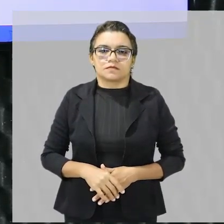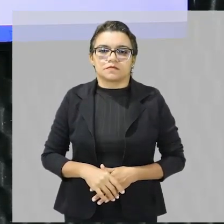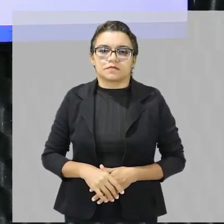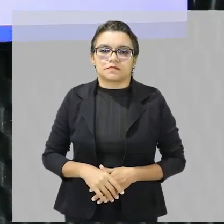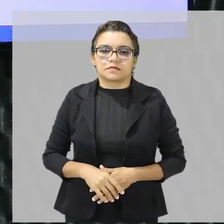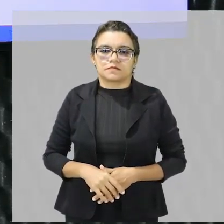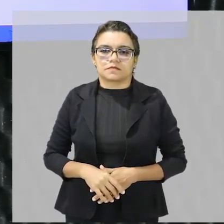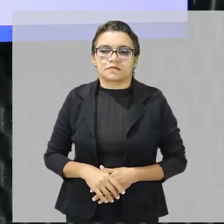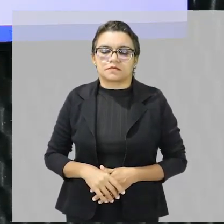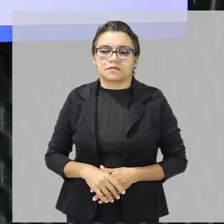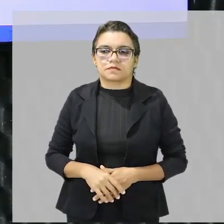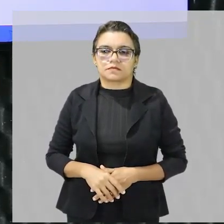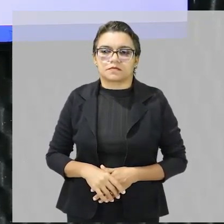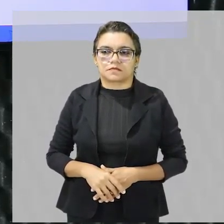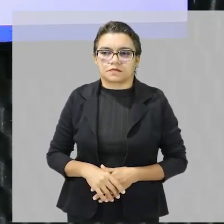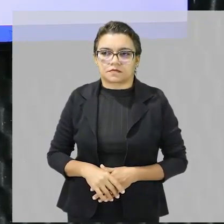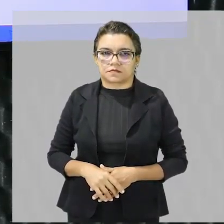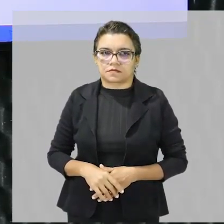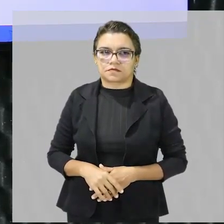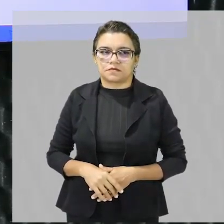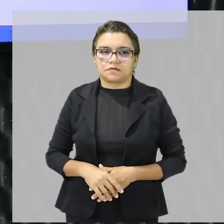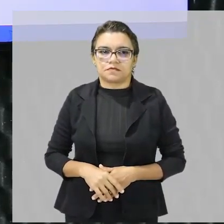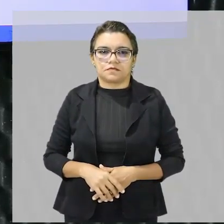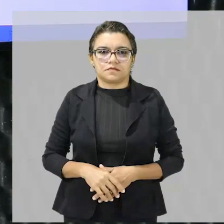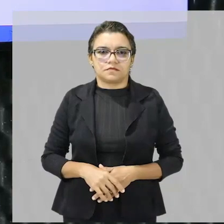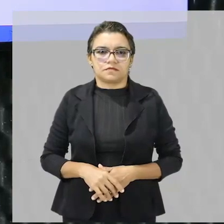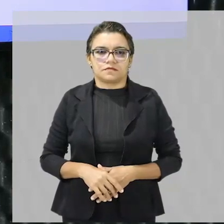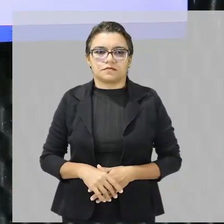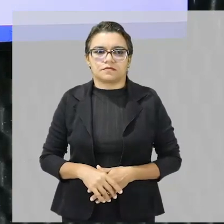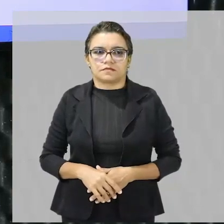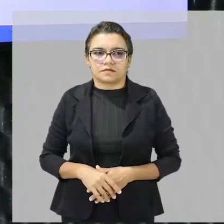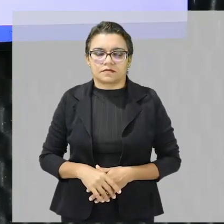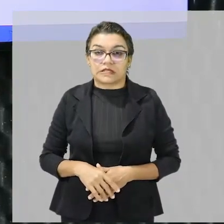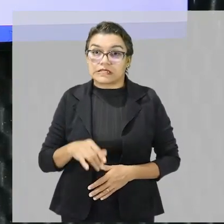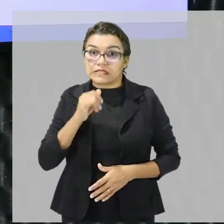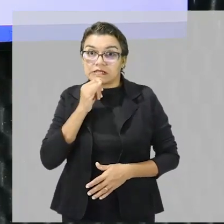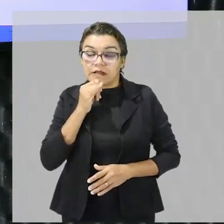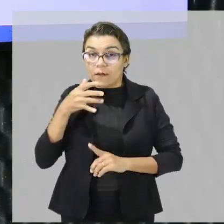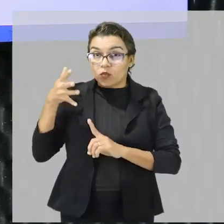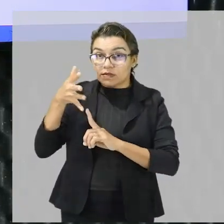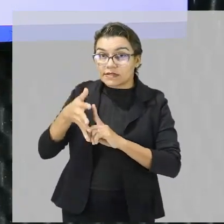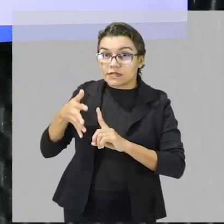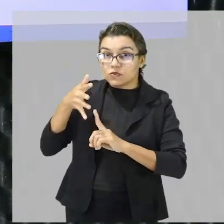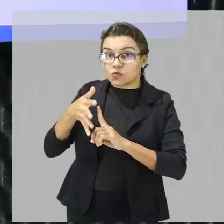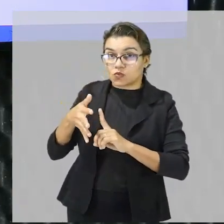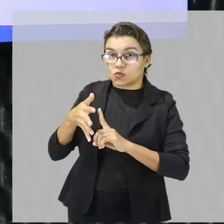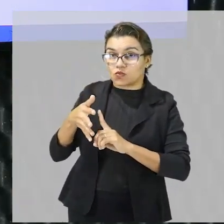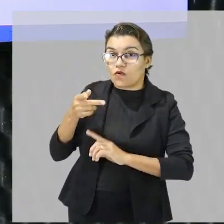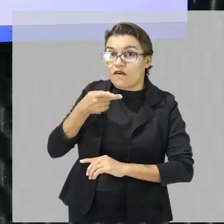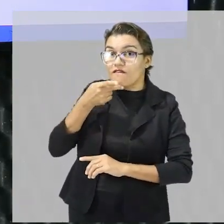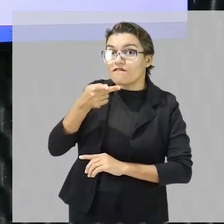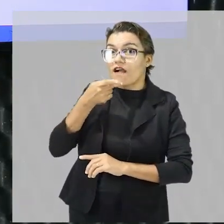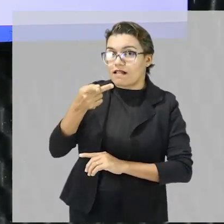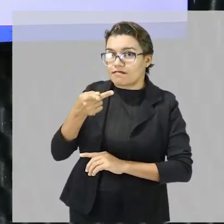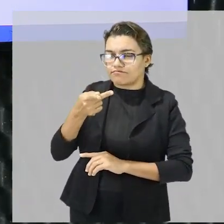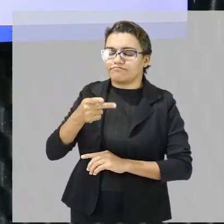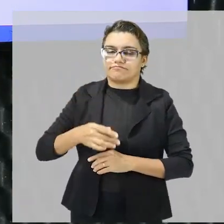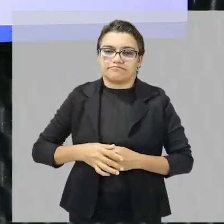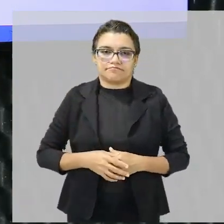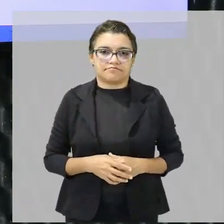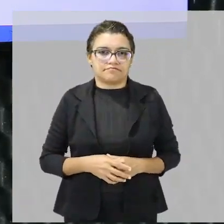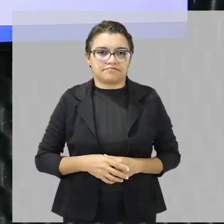possam chegar enquanto participantes de um discurso, fala, debate prático,